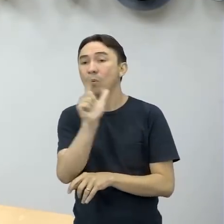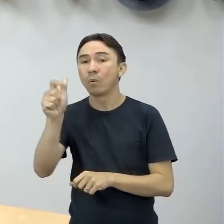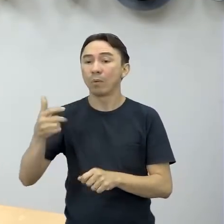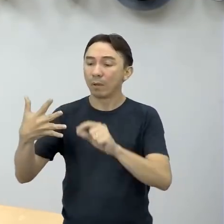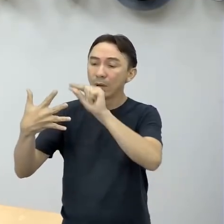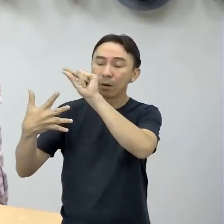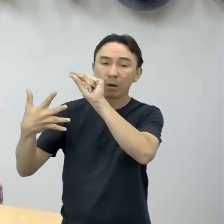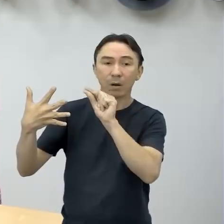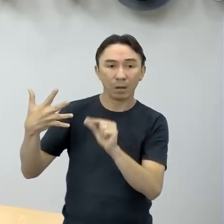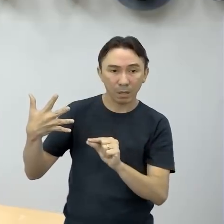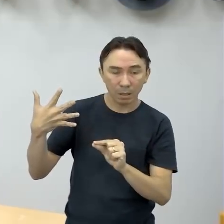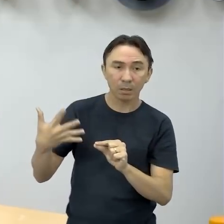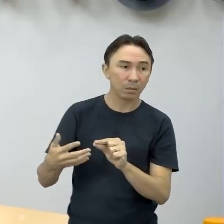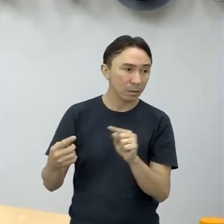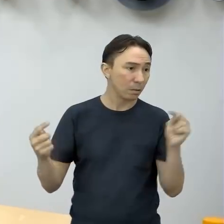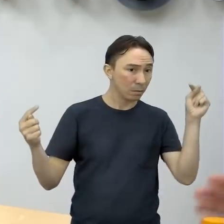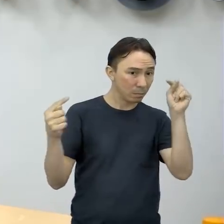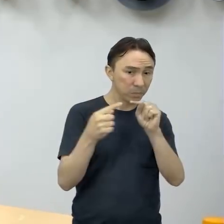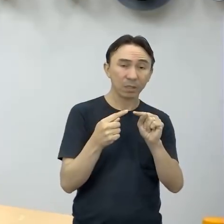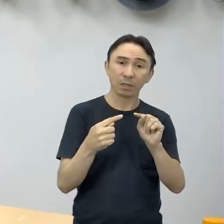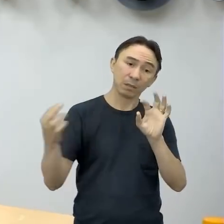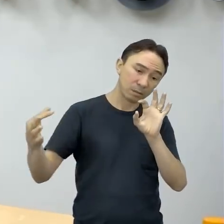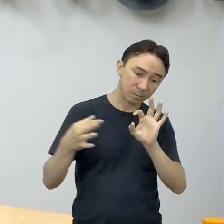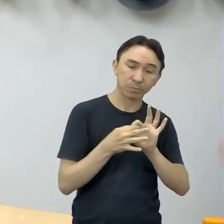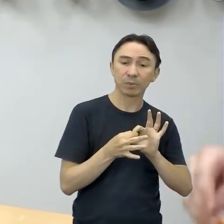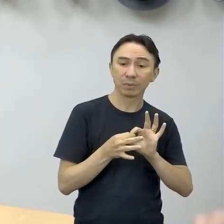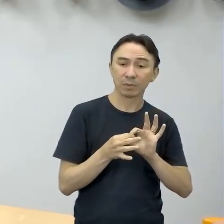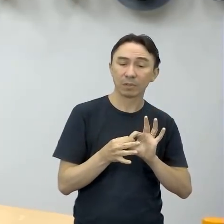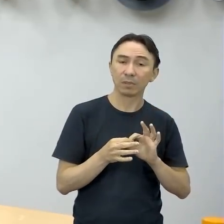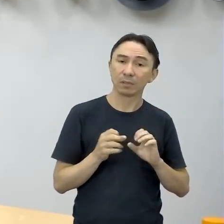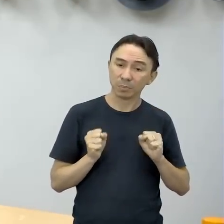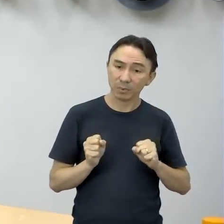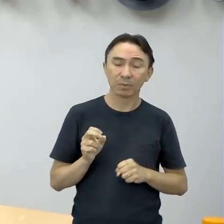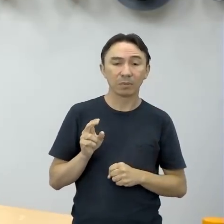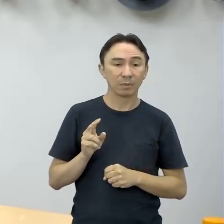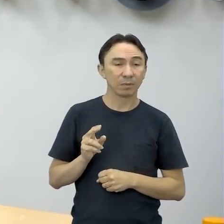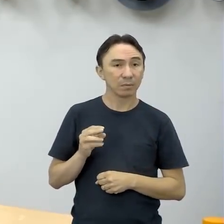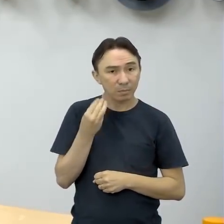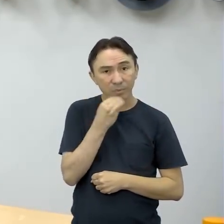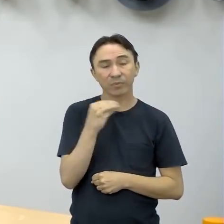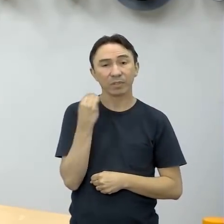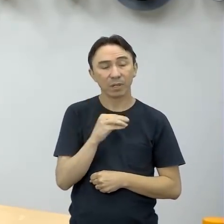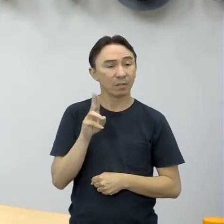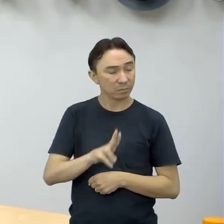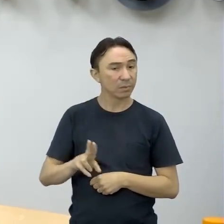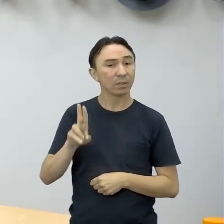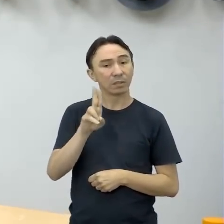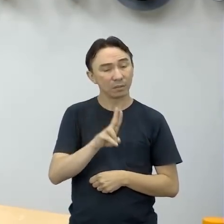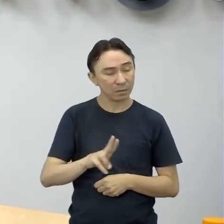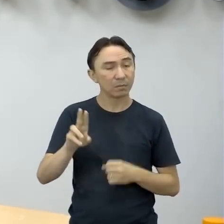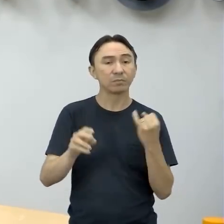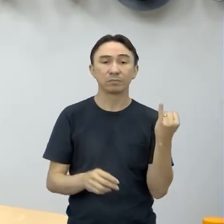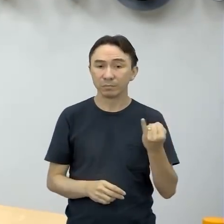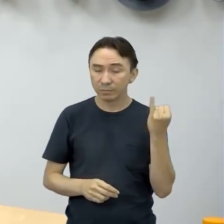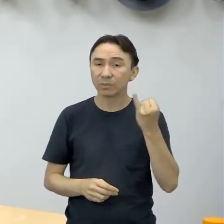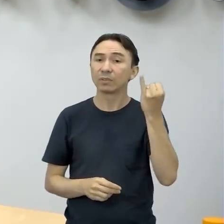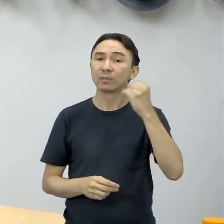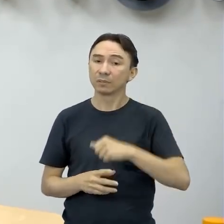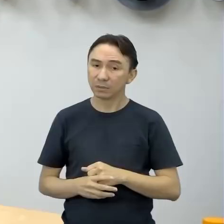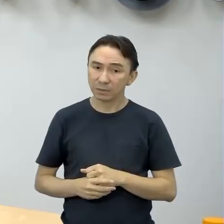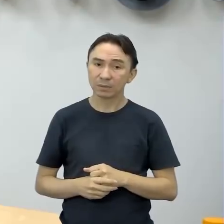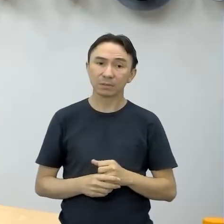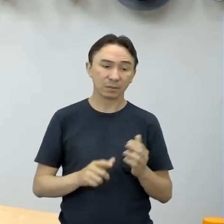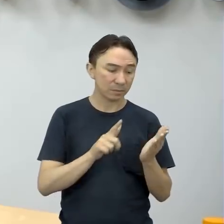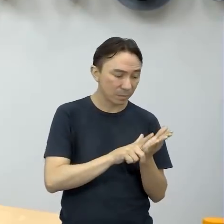Então, um componente vai embasar o outro, vai dar subsídio ao outro. Então, é muito importante os registros no diário